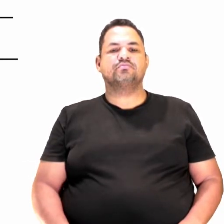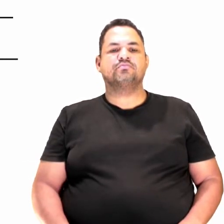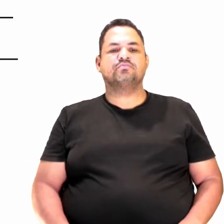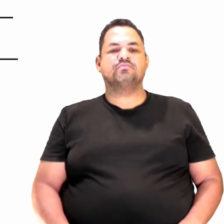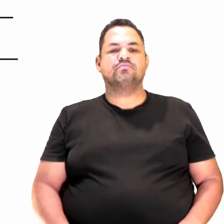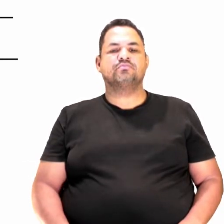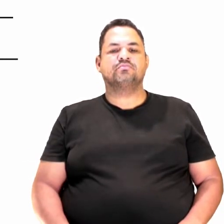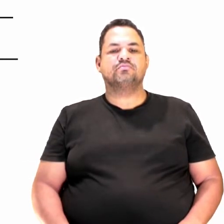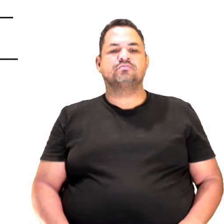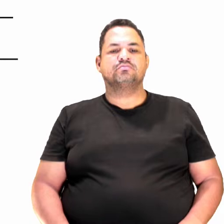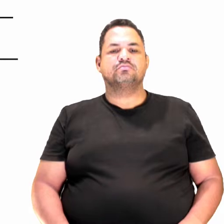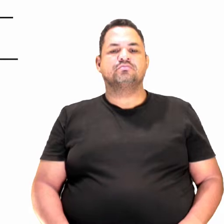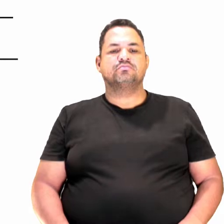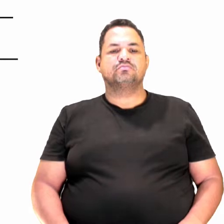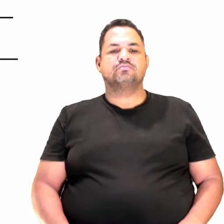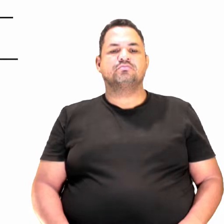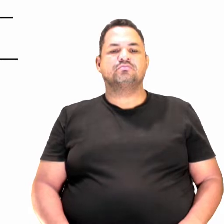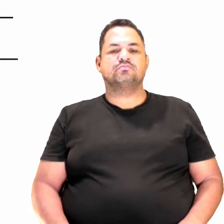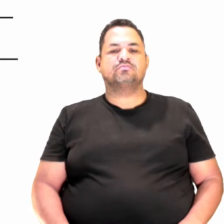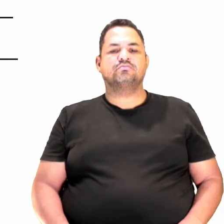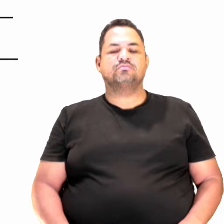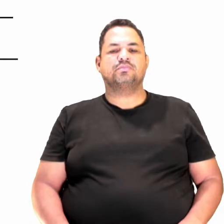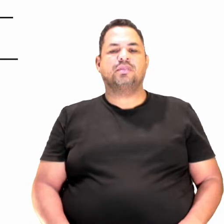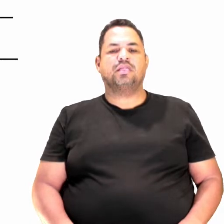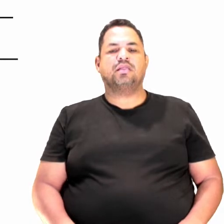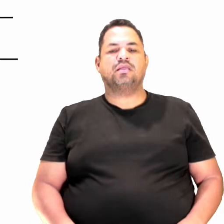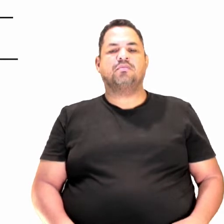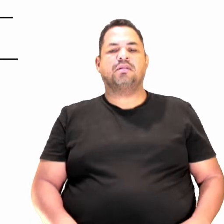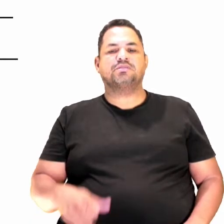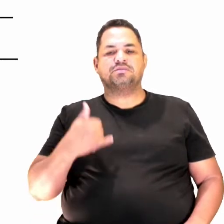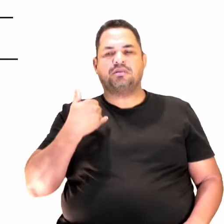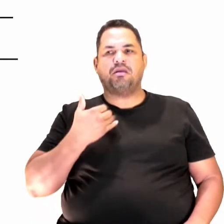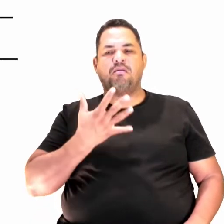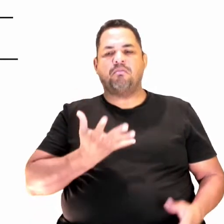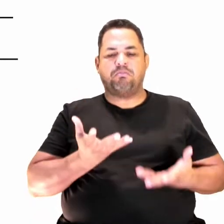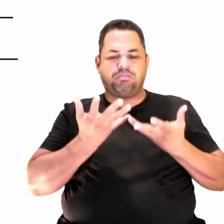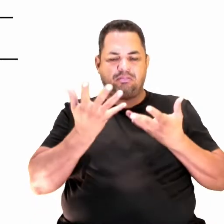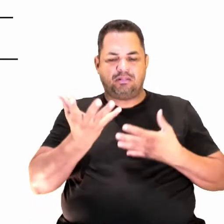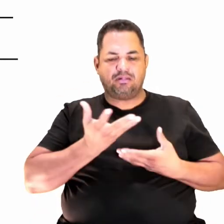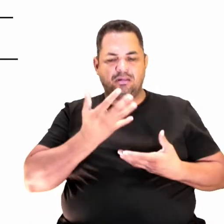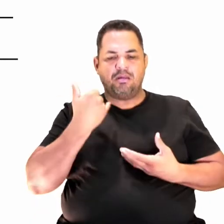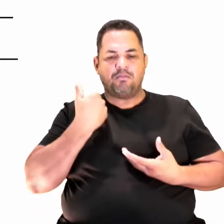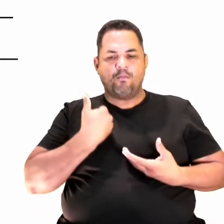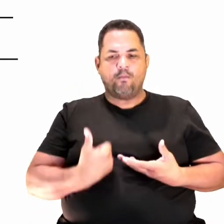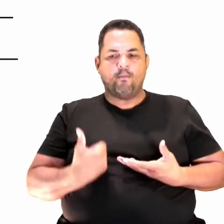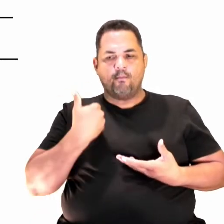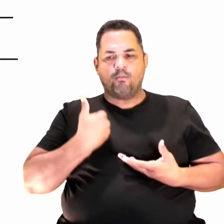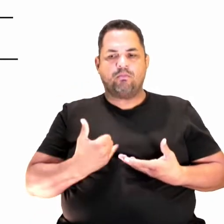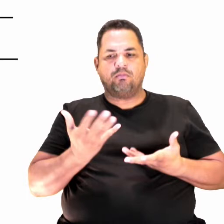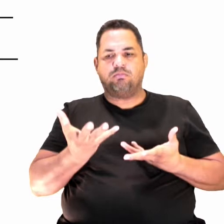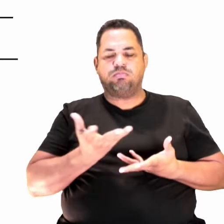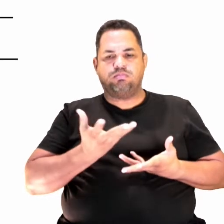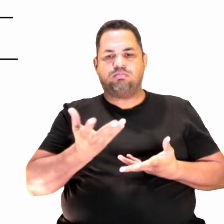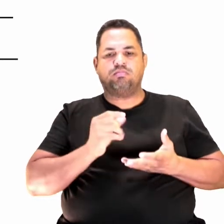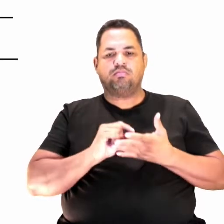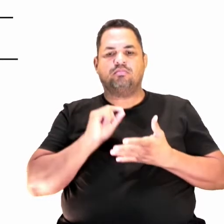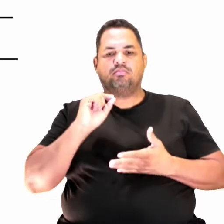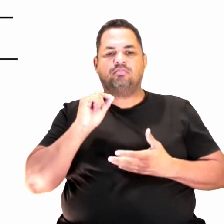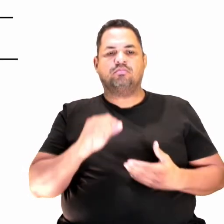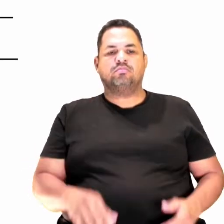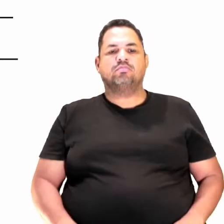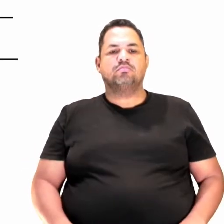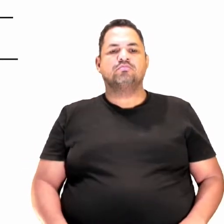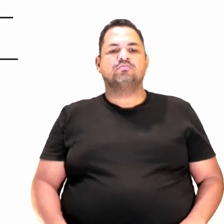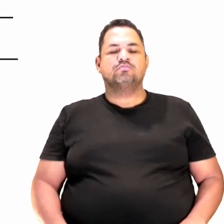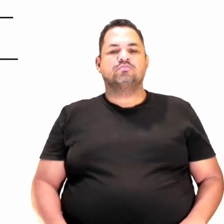ou seja, ficar obcecado em perder peso. Qual é a situação, você acha,